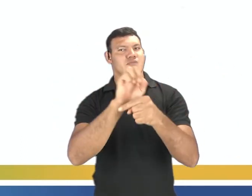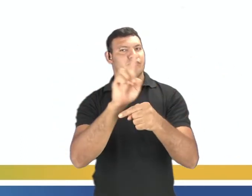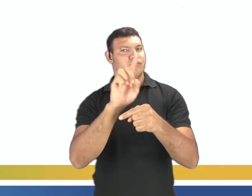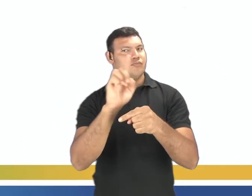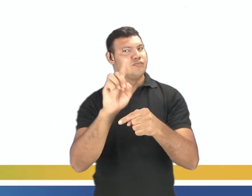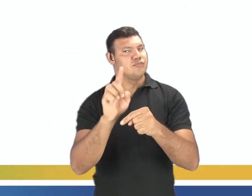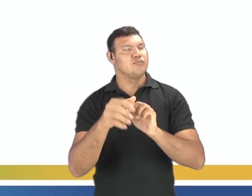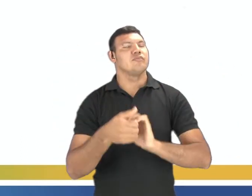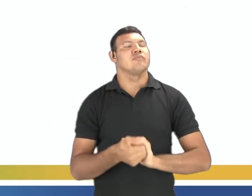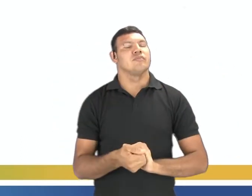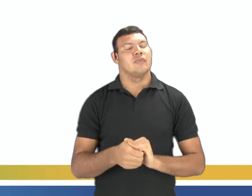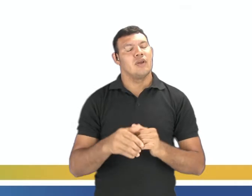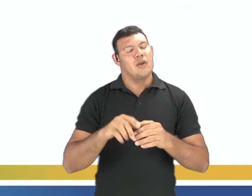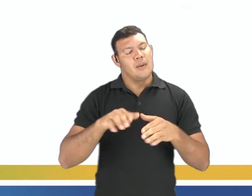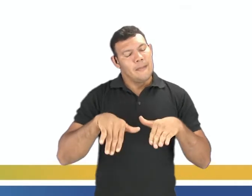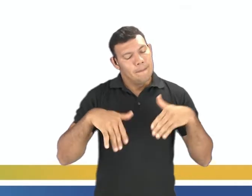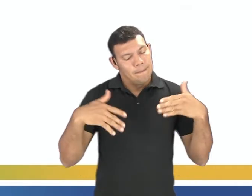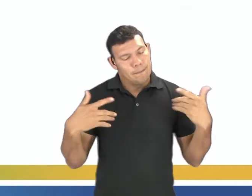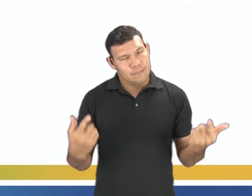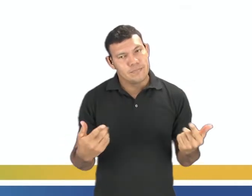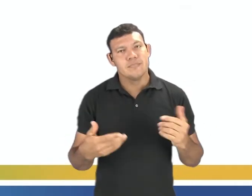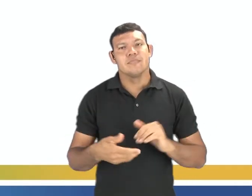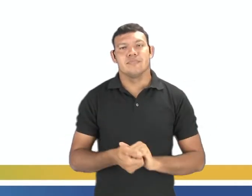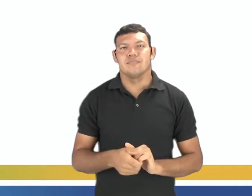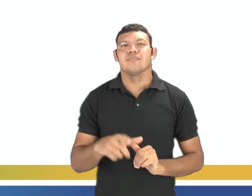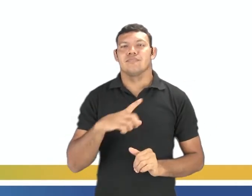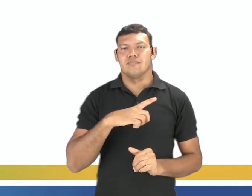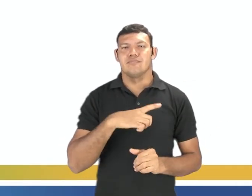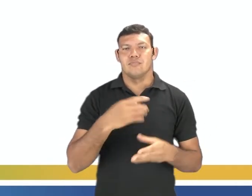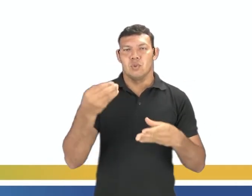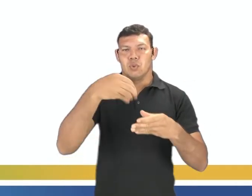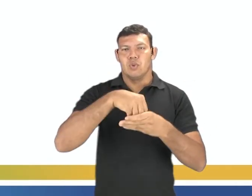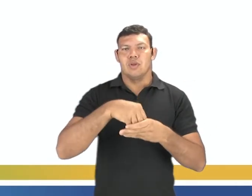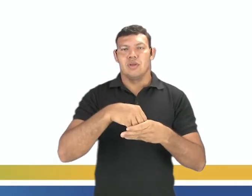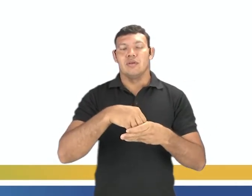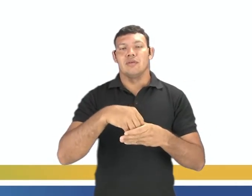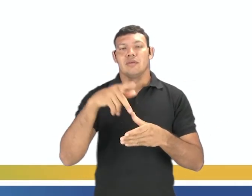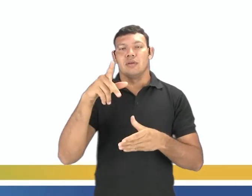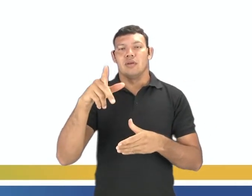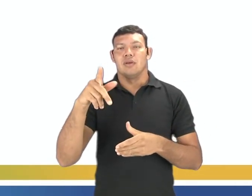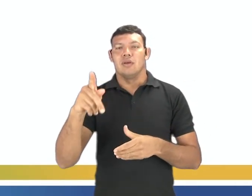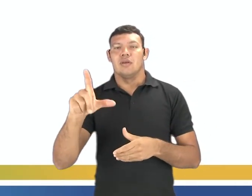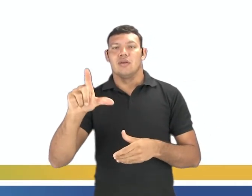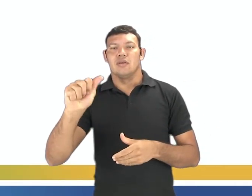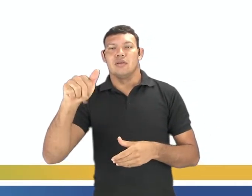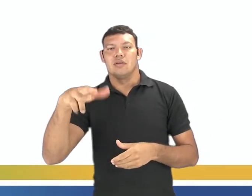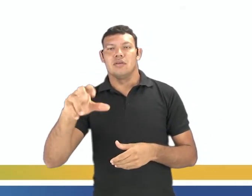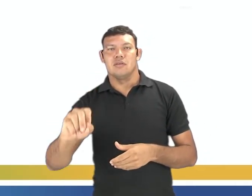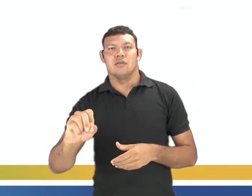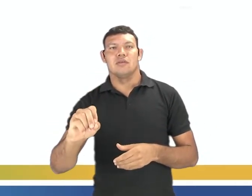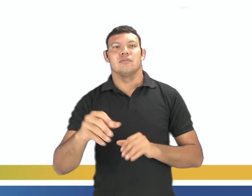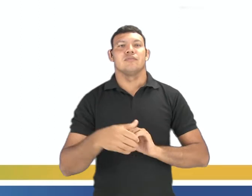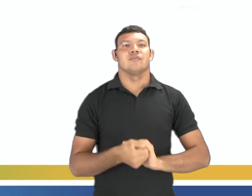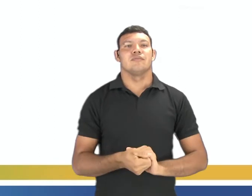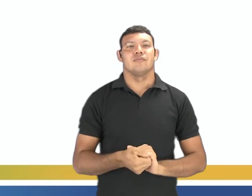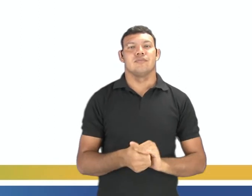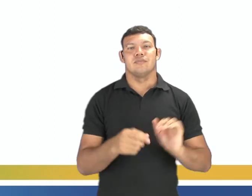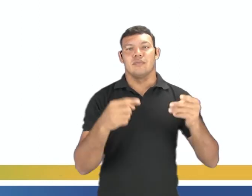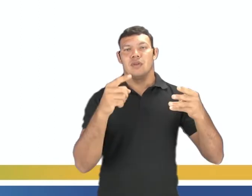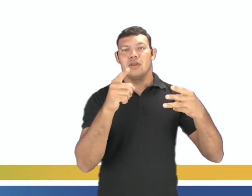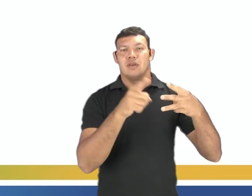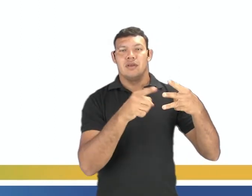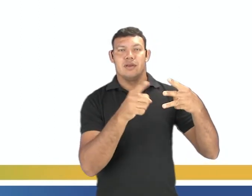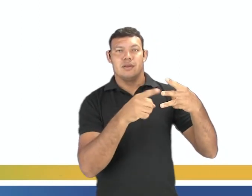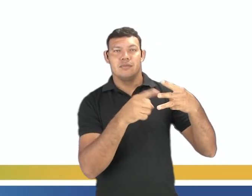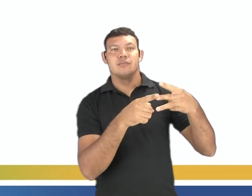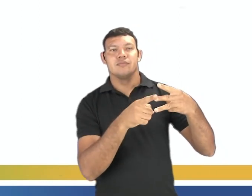não são retas mas ainda assim determina um plano é o segundo caso é